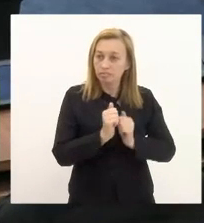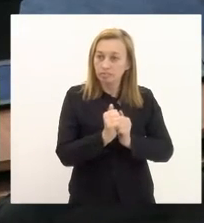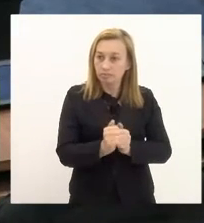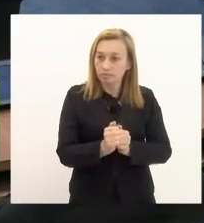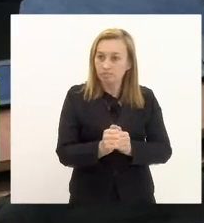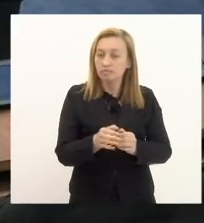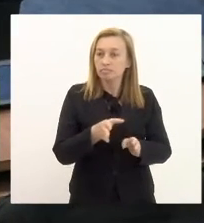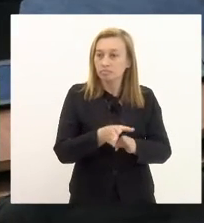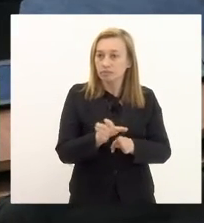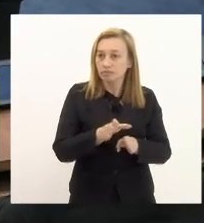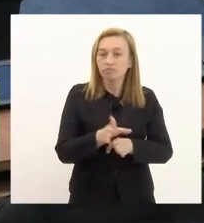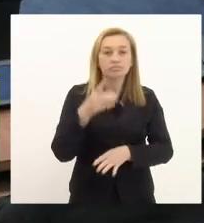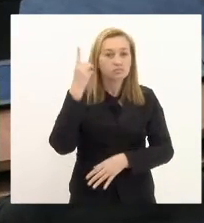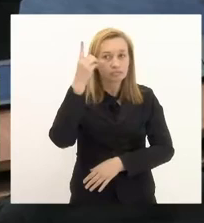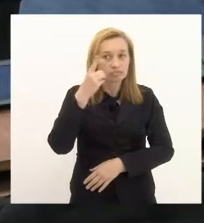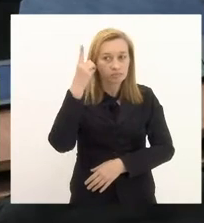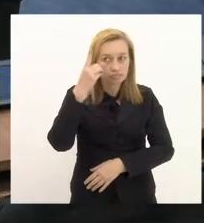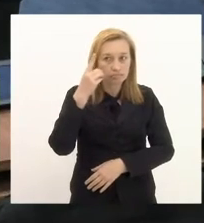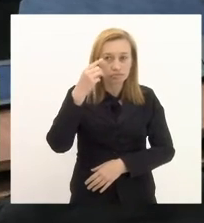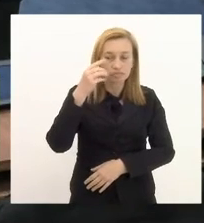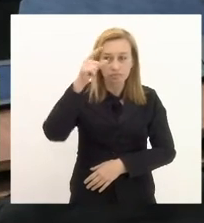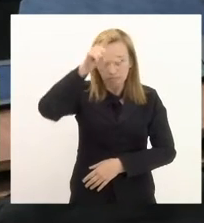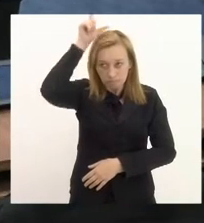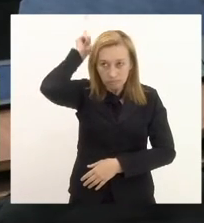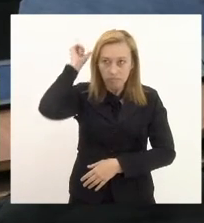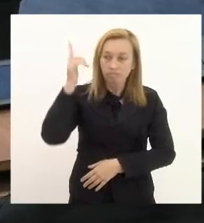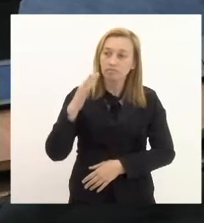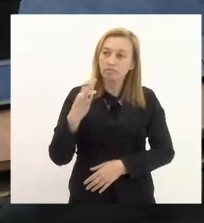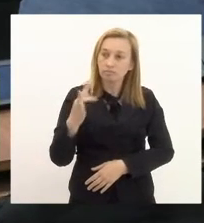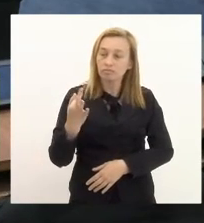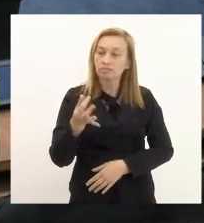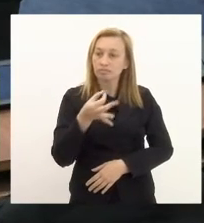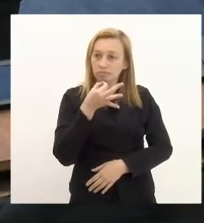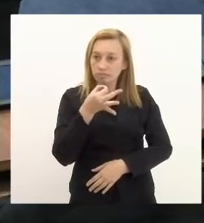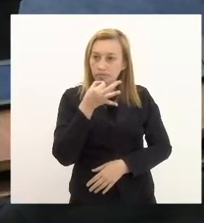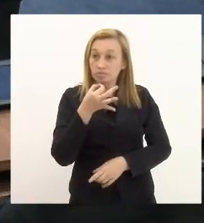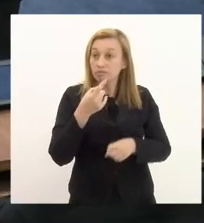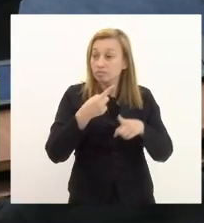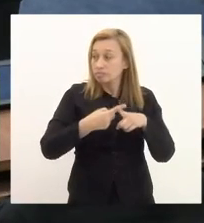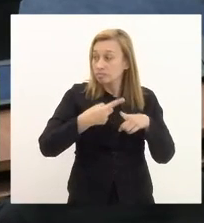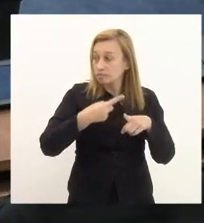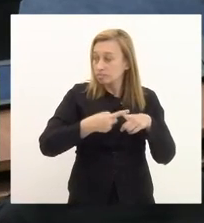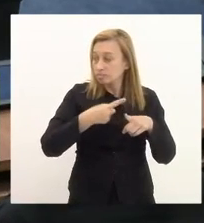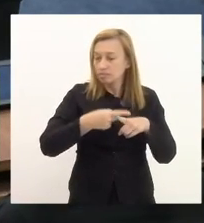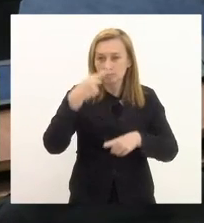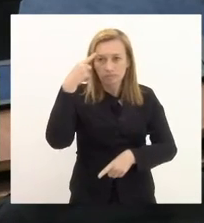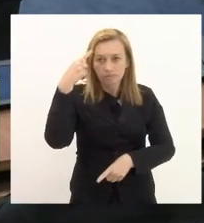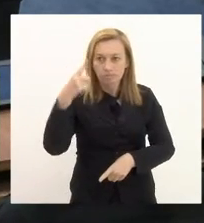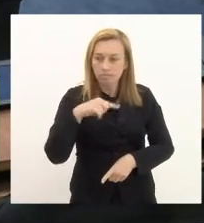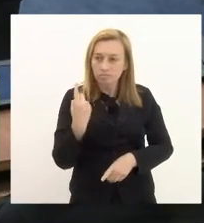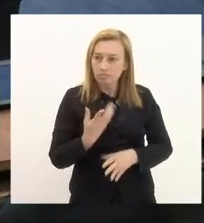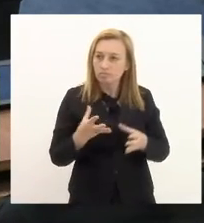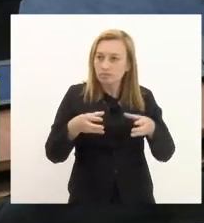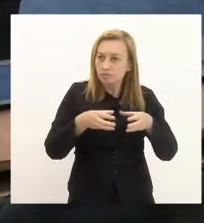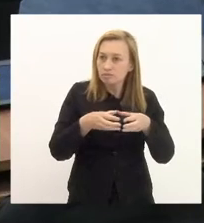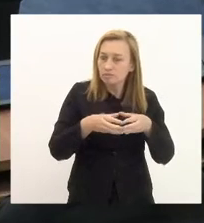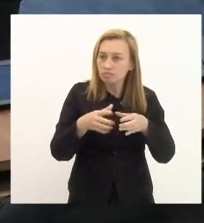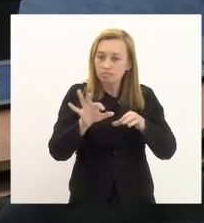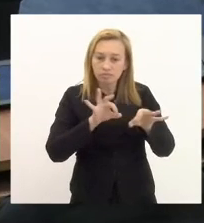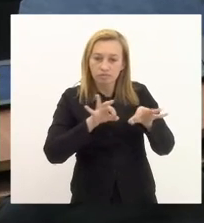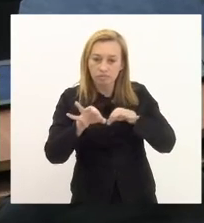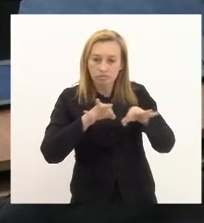orientação do trólebus Paulo uma prévia de sugestão porque é a ideia a nossa equipe nós estamos